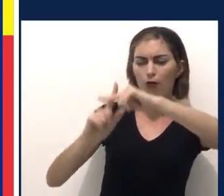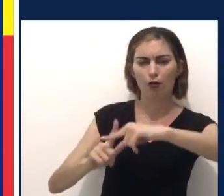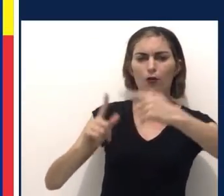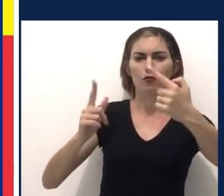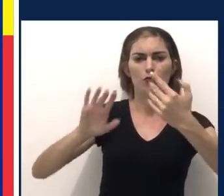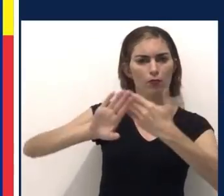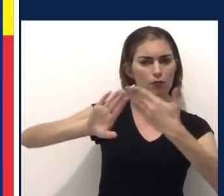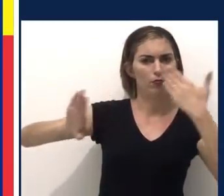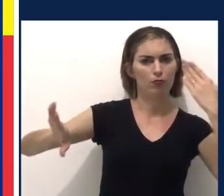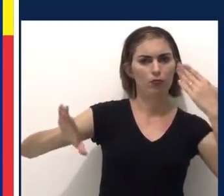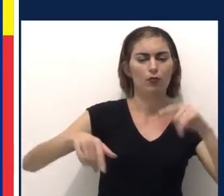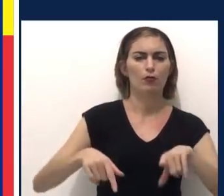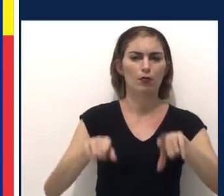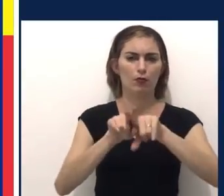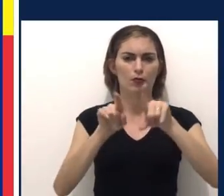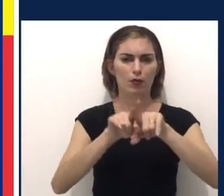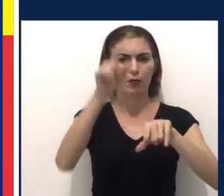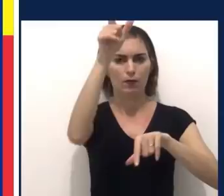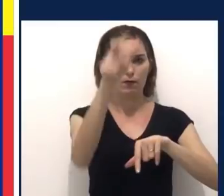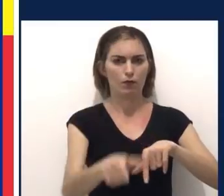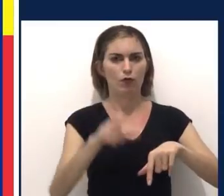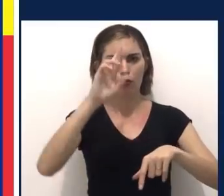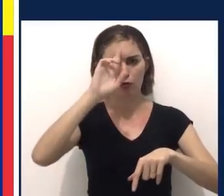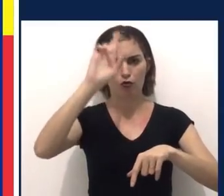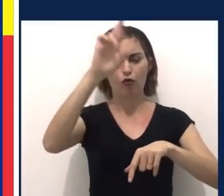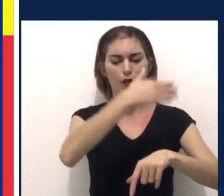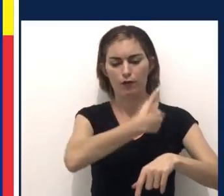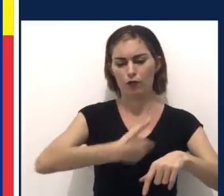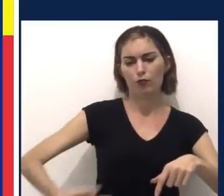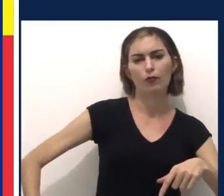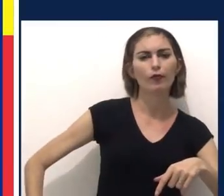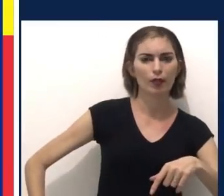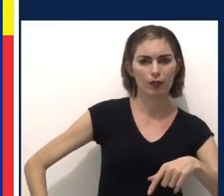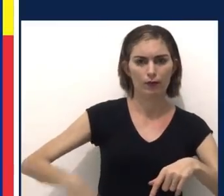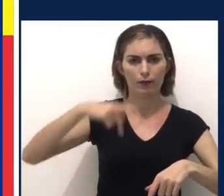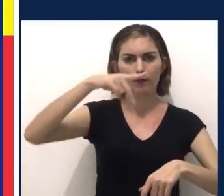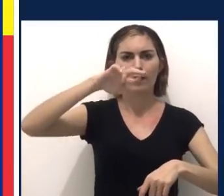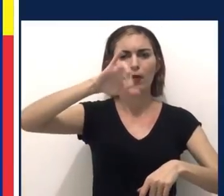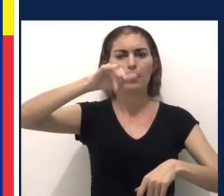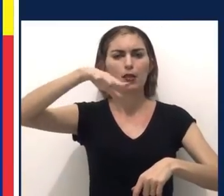independente da igreja, encarnado na pessoa do chefe